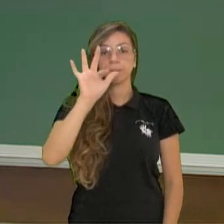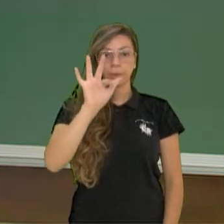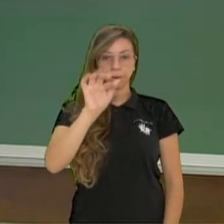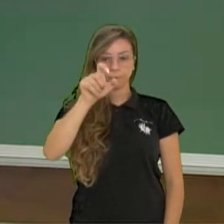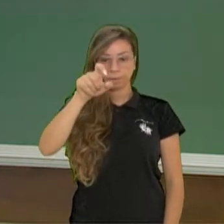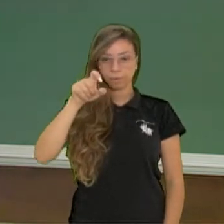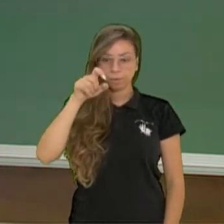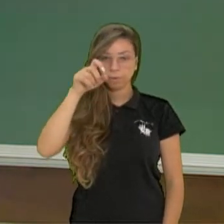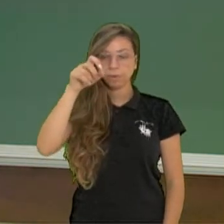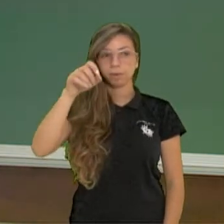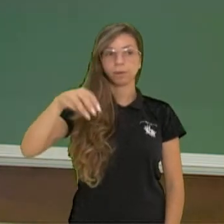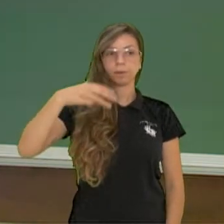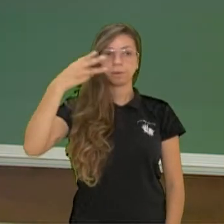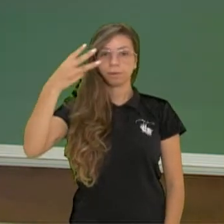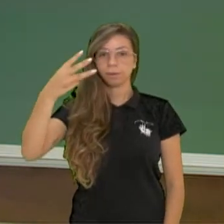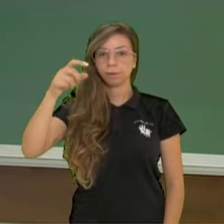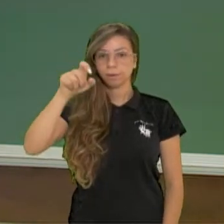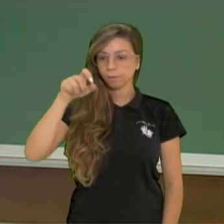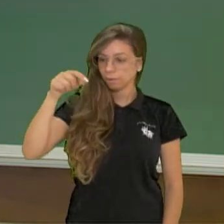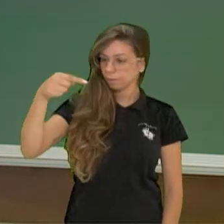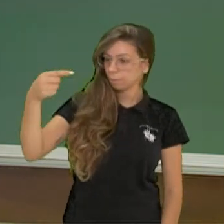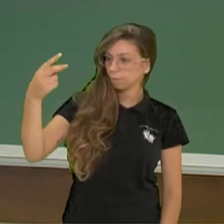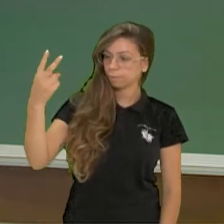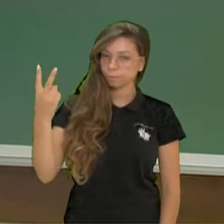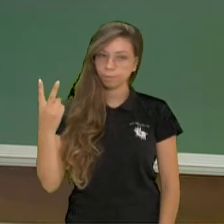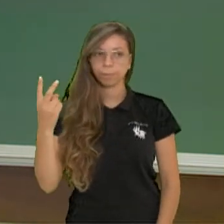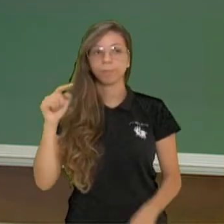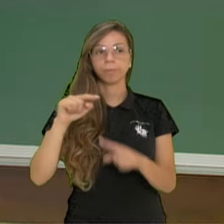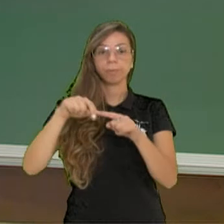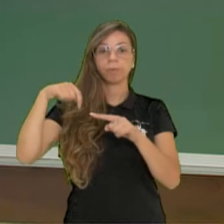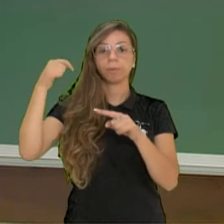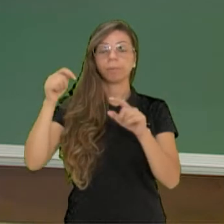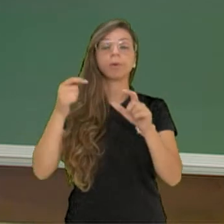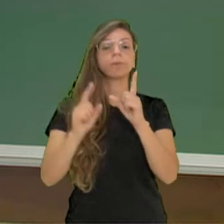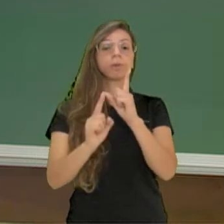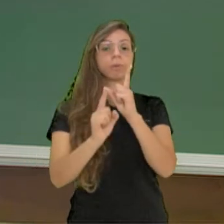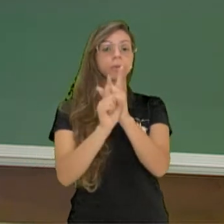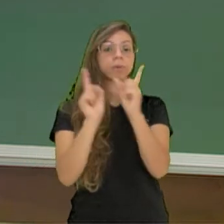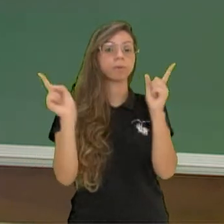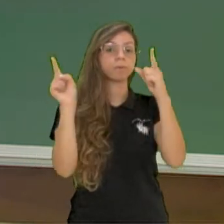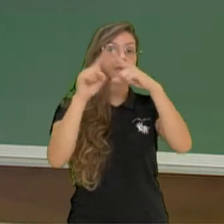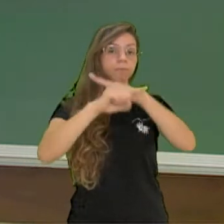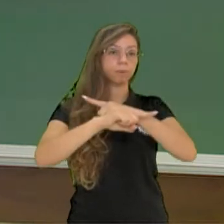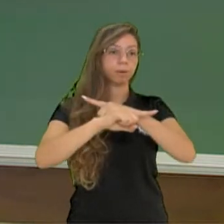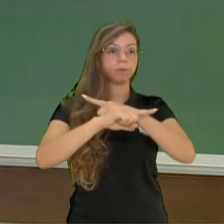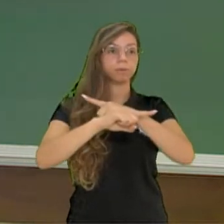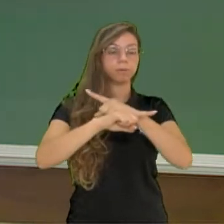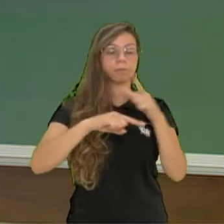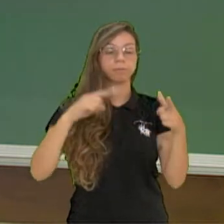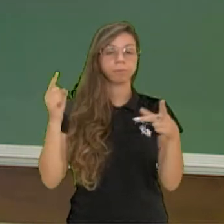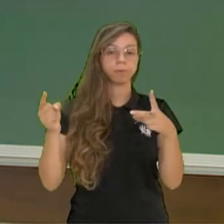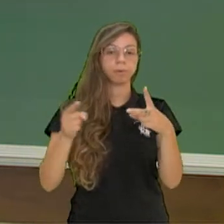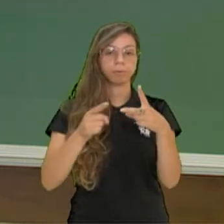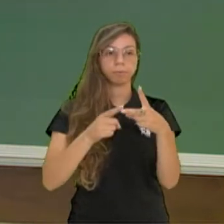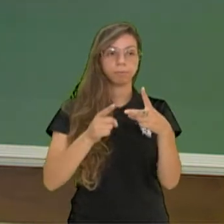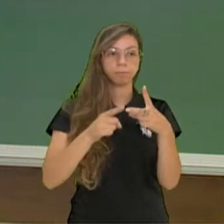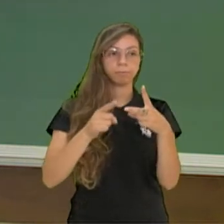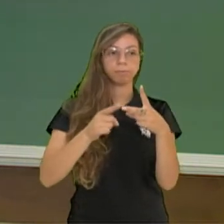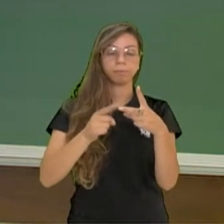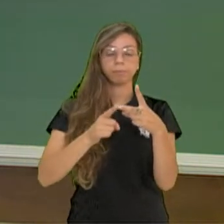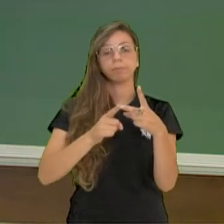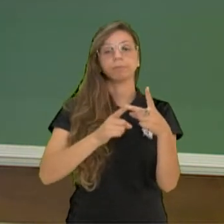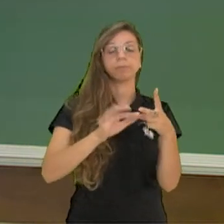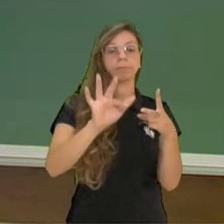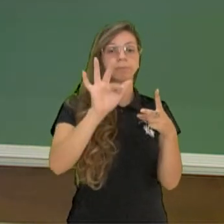2, função dada, vai calcular a inversa dessa função no item A, vai determinar